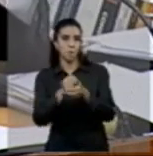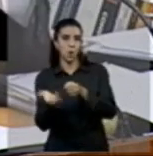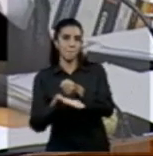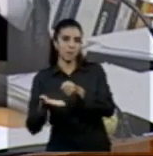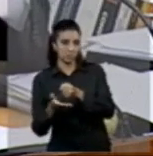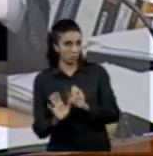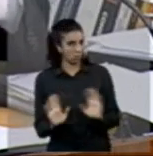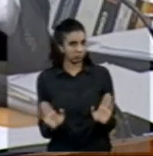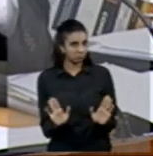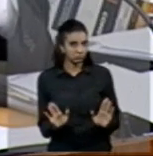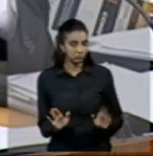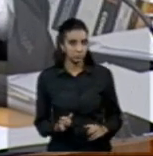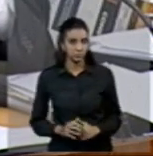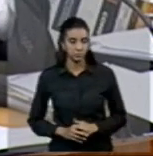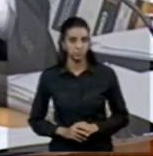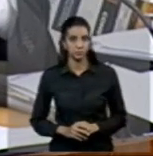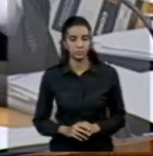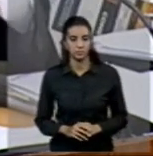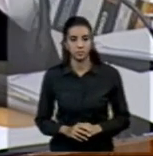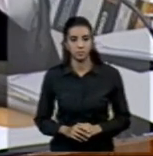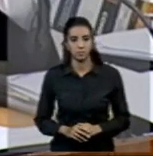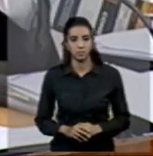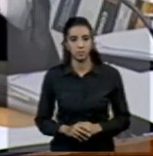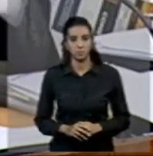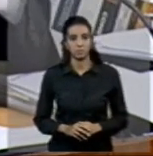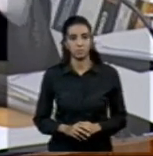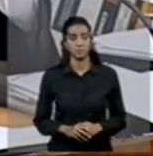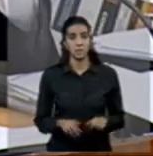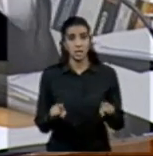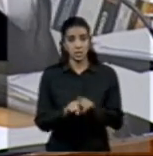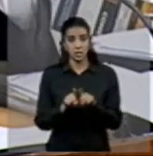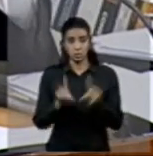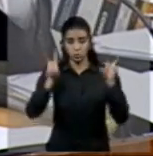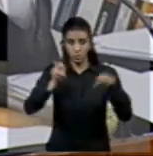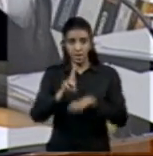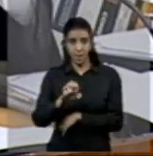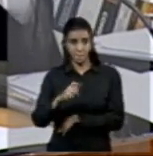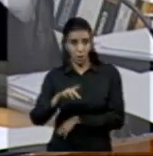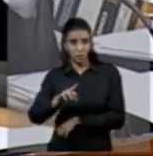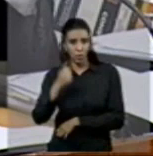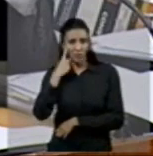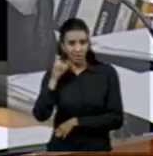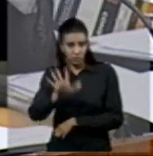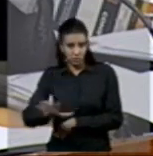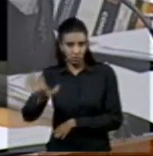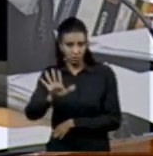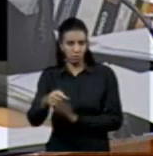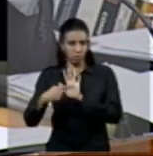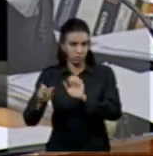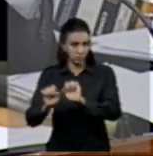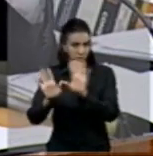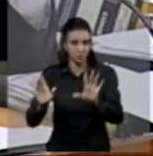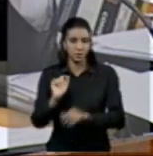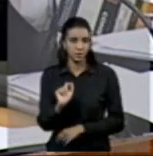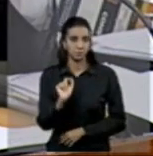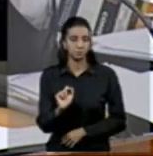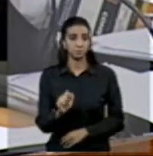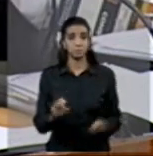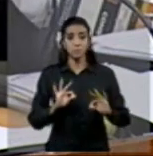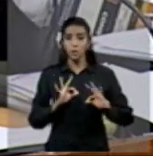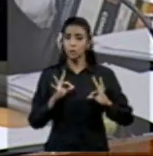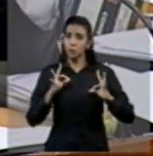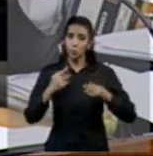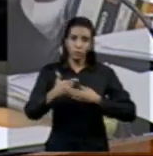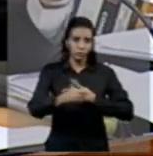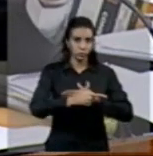eu disse, o exemplo concreto do caso em repercussão geral vai deixar isso muito claro, todas as